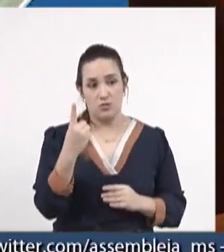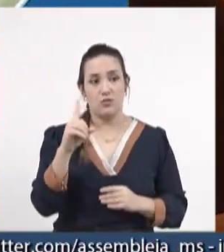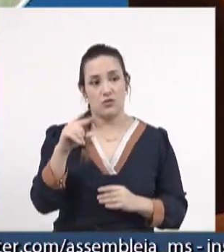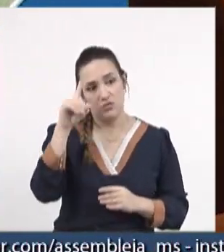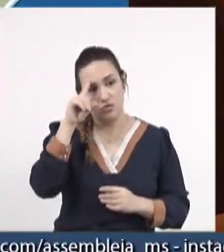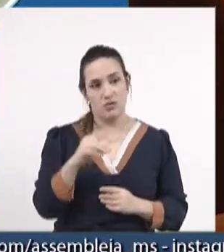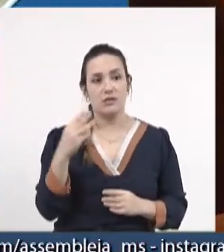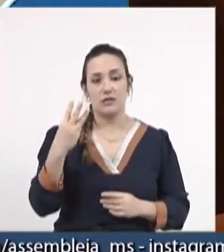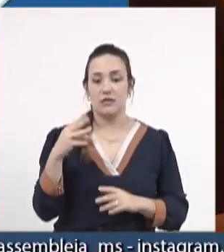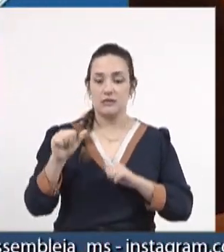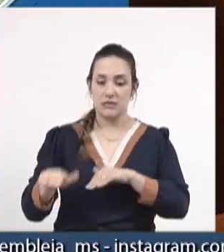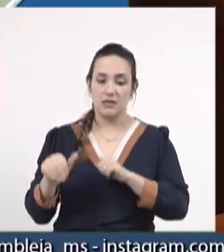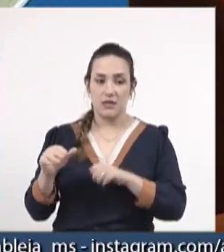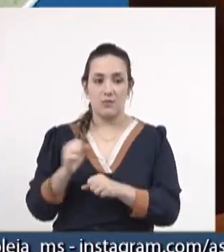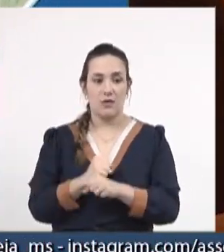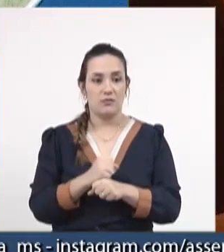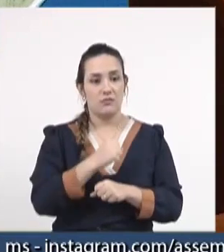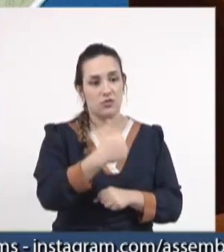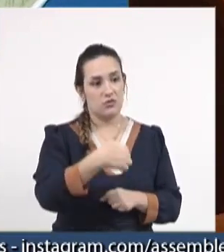de 1917,